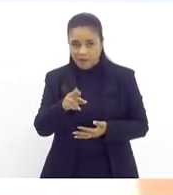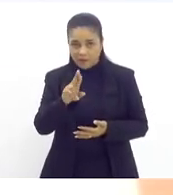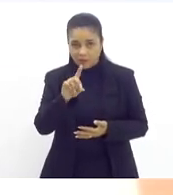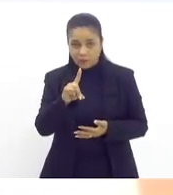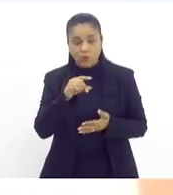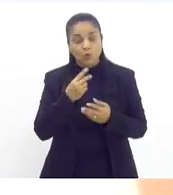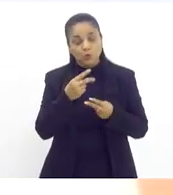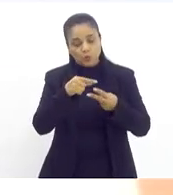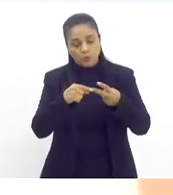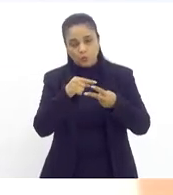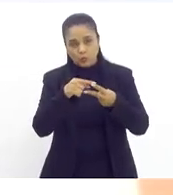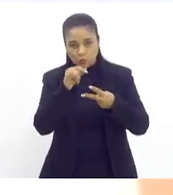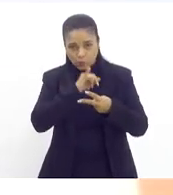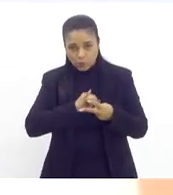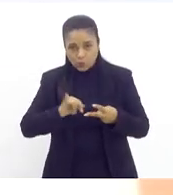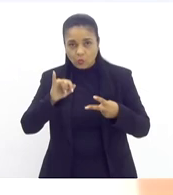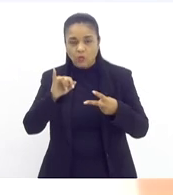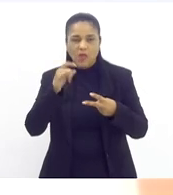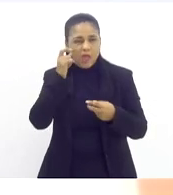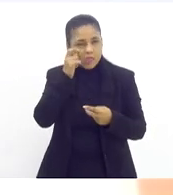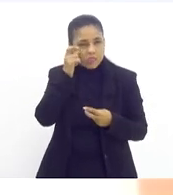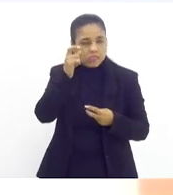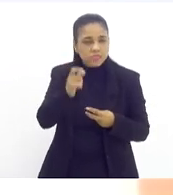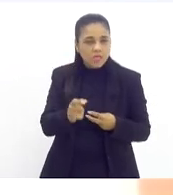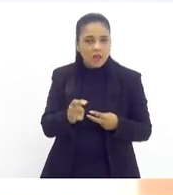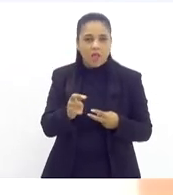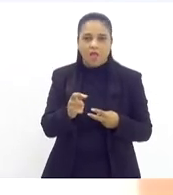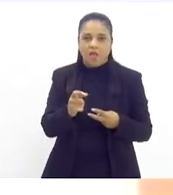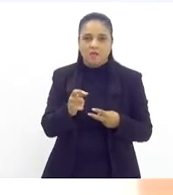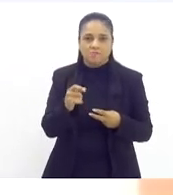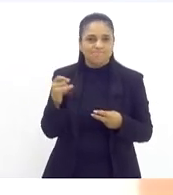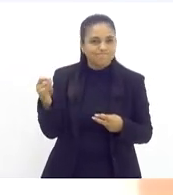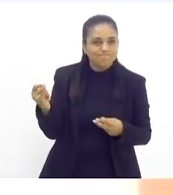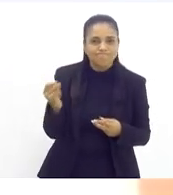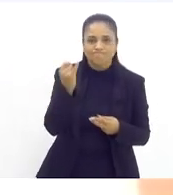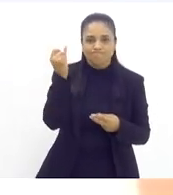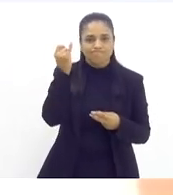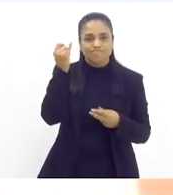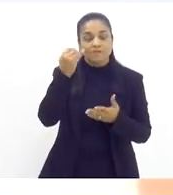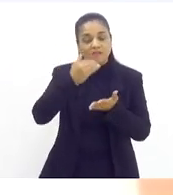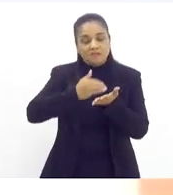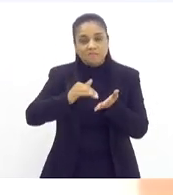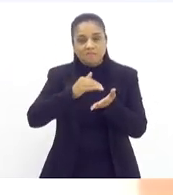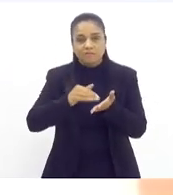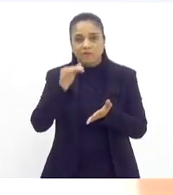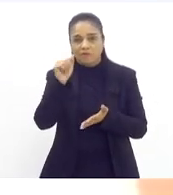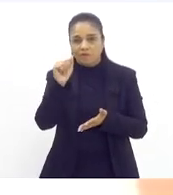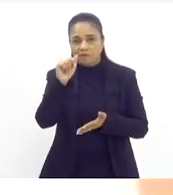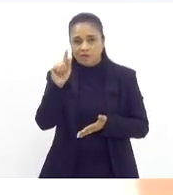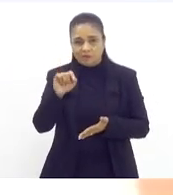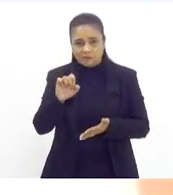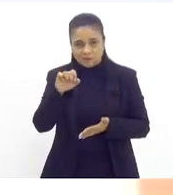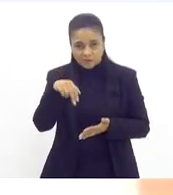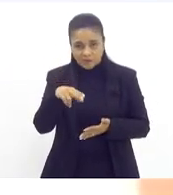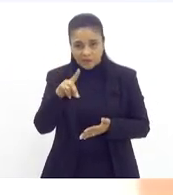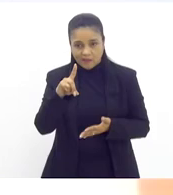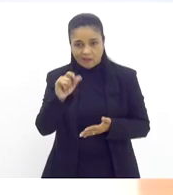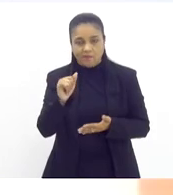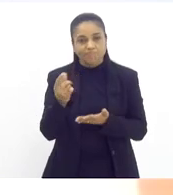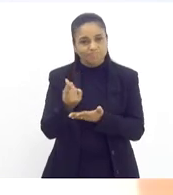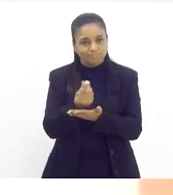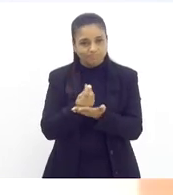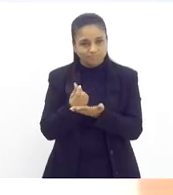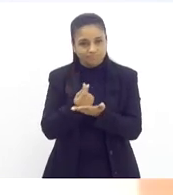colocar duas questões que interessam extremamente à Secretaria de Fazenda. A primeira questão é